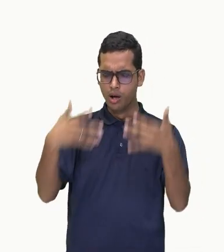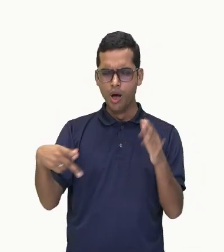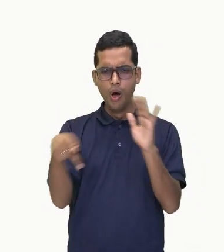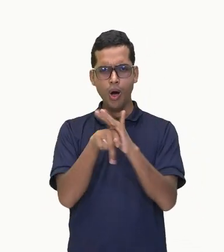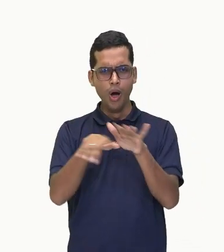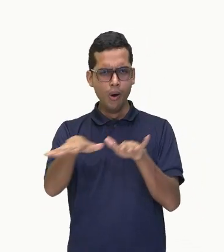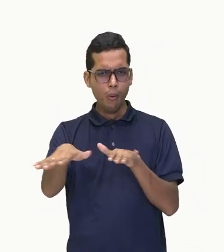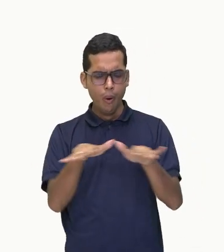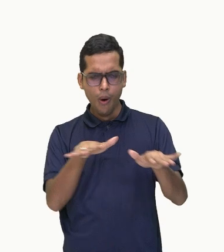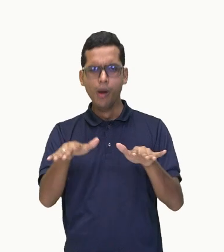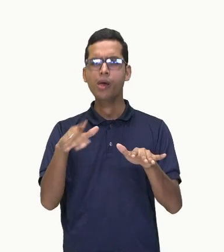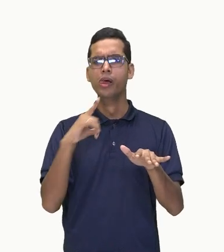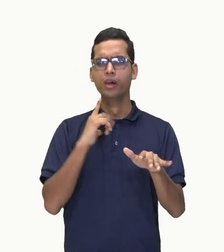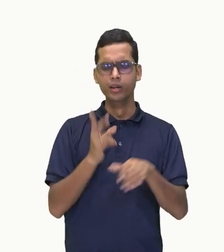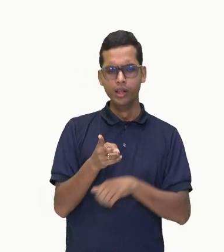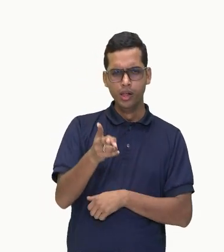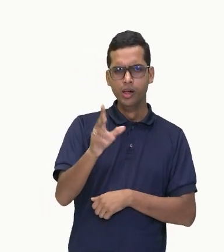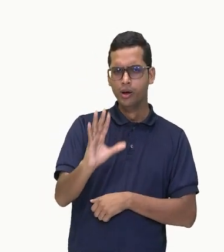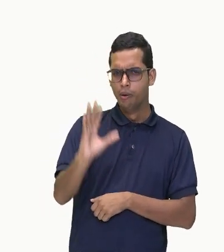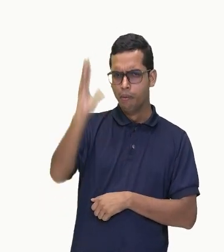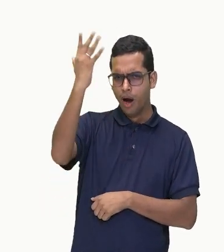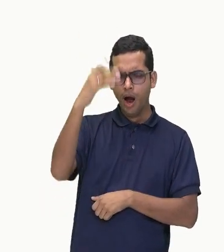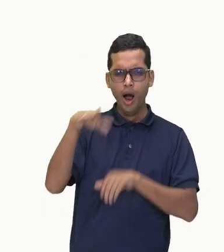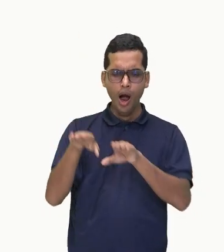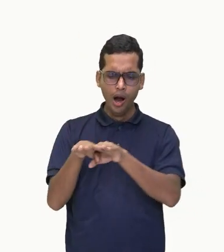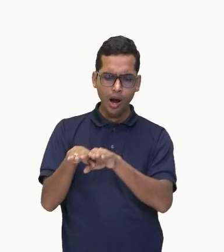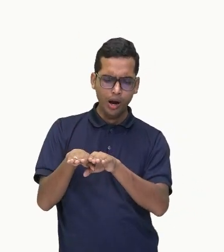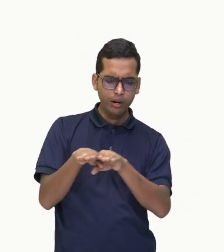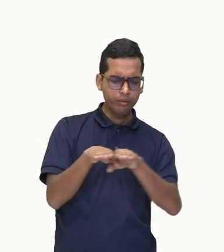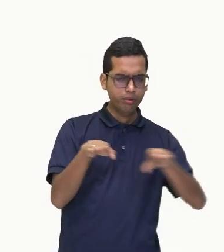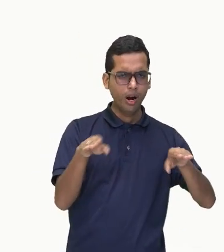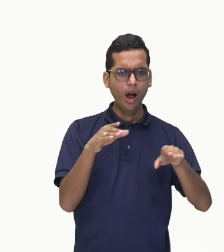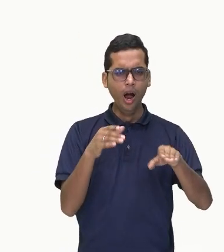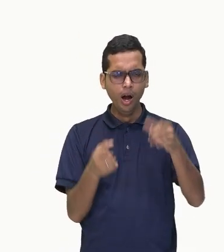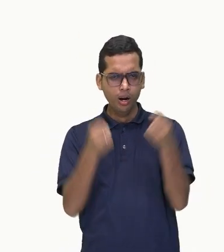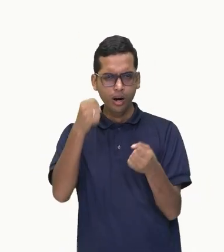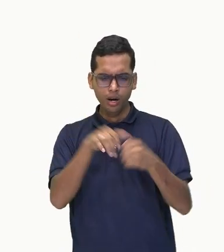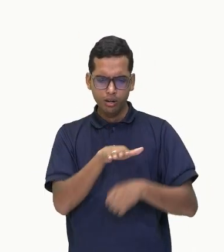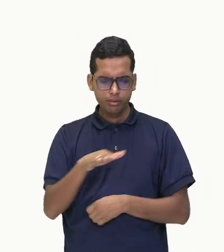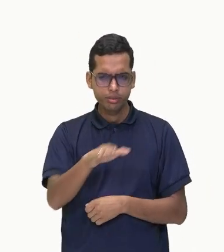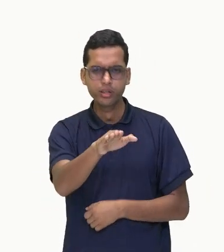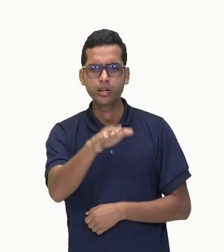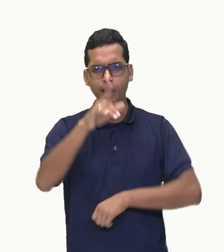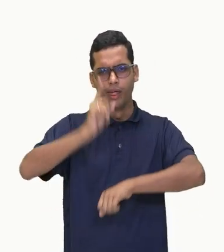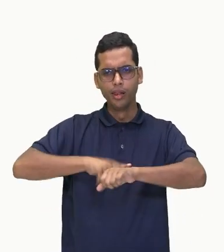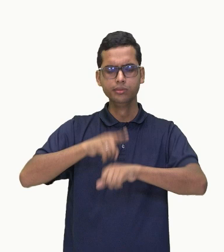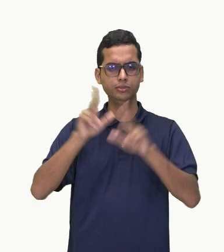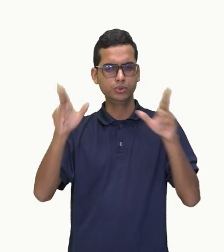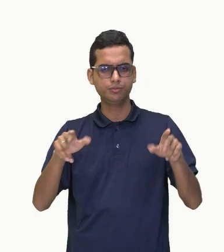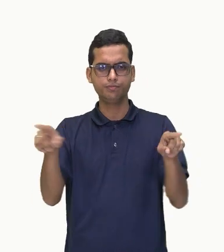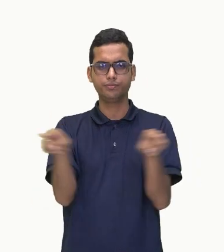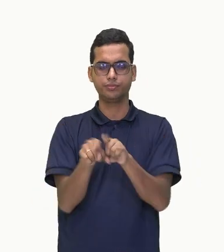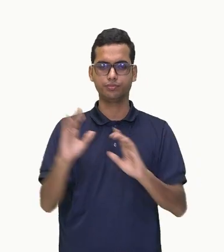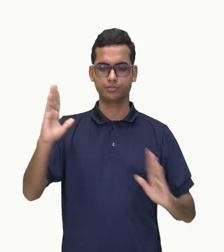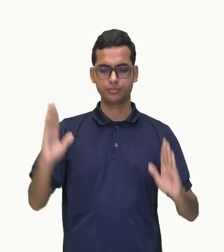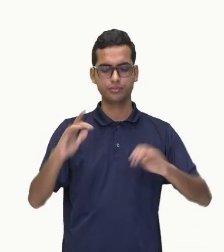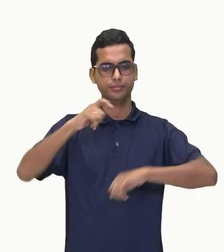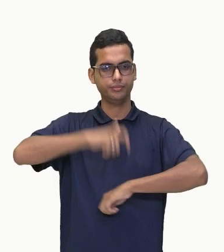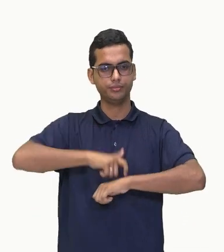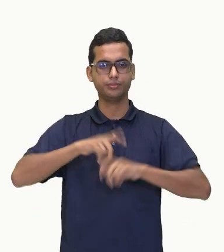o uniforme ele realiza deslocamentos iguais em intervalos de tempos iguais. Vejam aí a